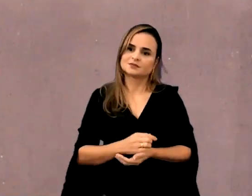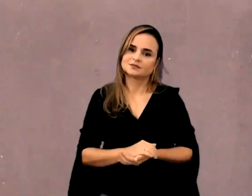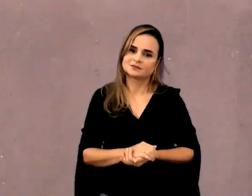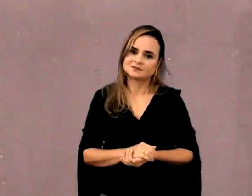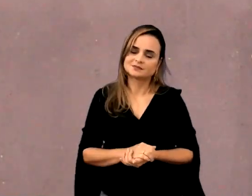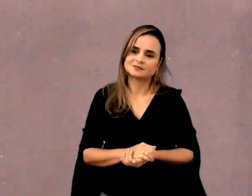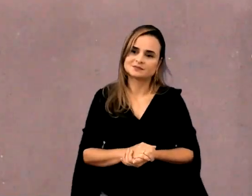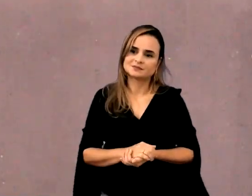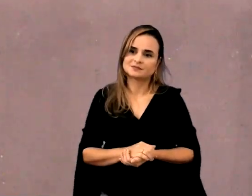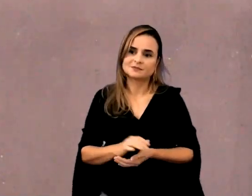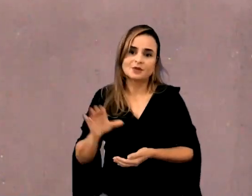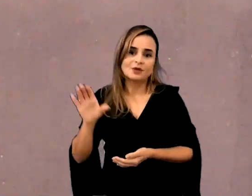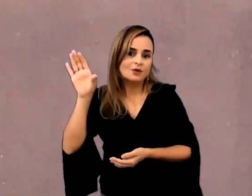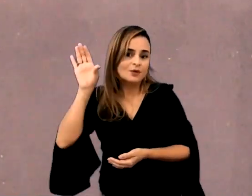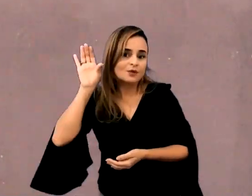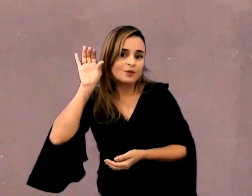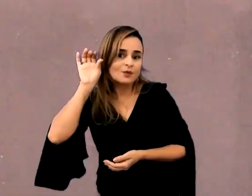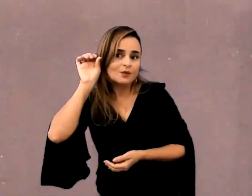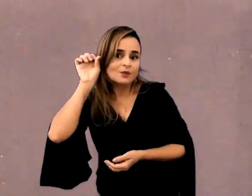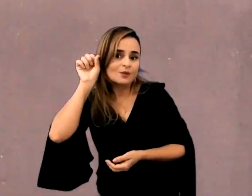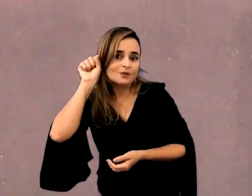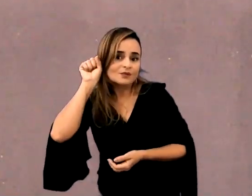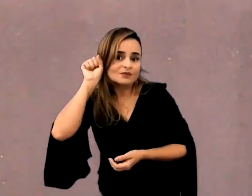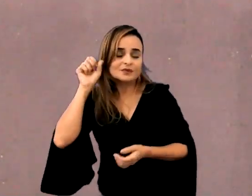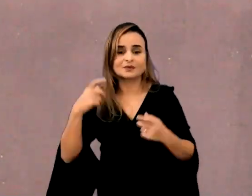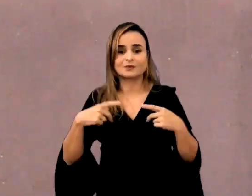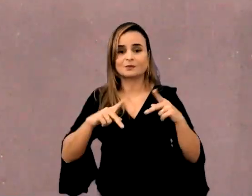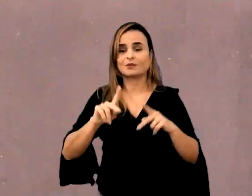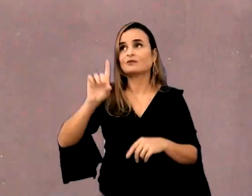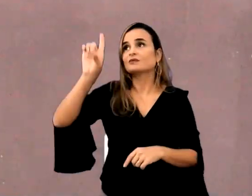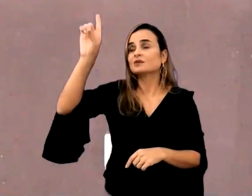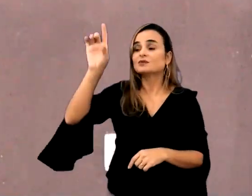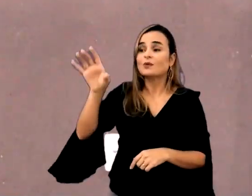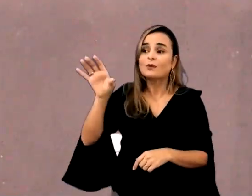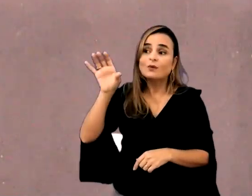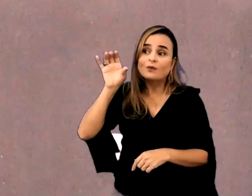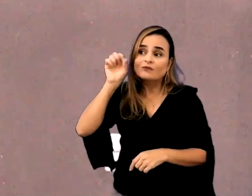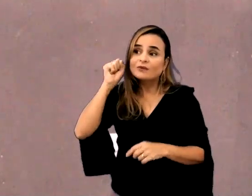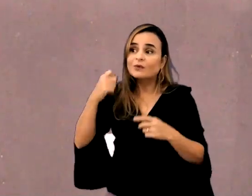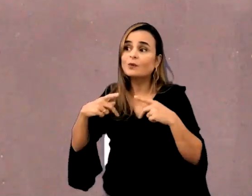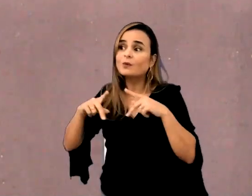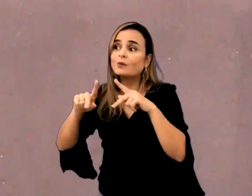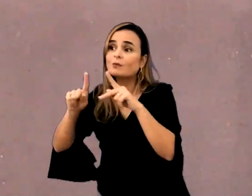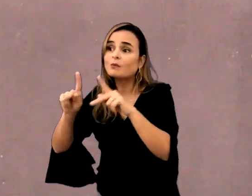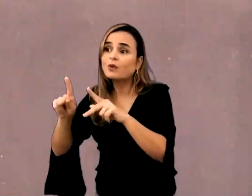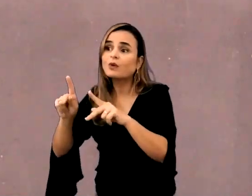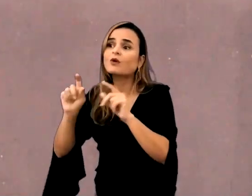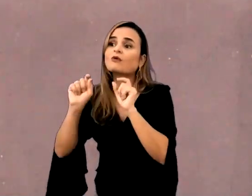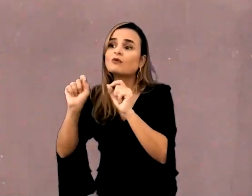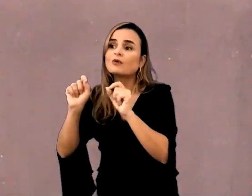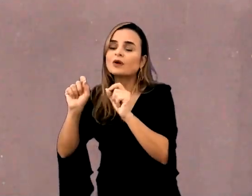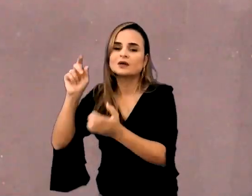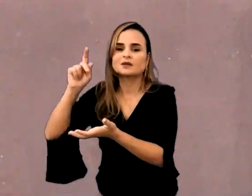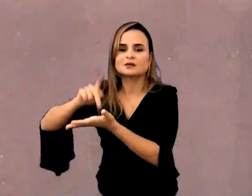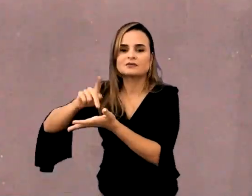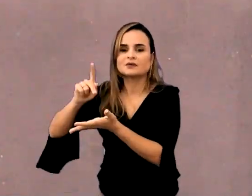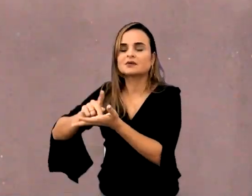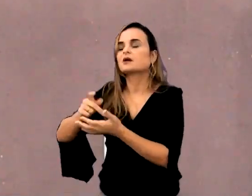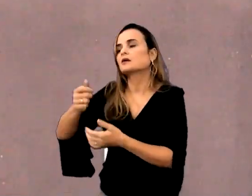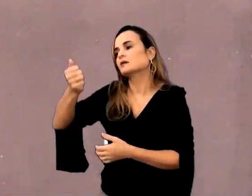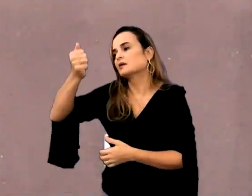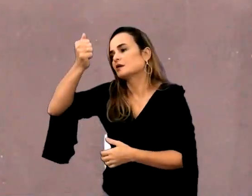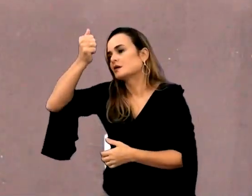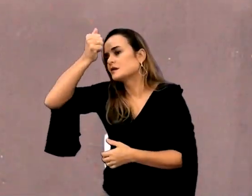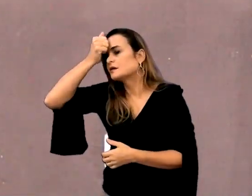Eu vou ouvir esse povo, quando esse povo realmente se converter dos seus maus